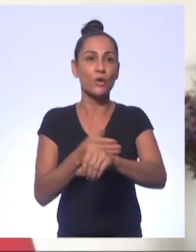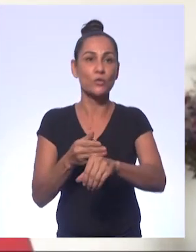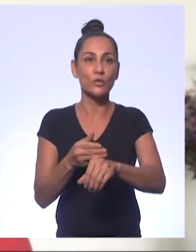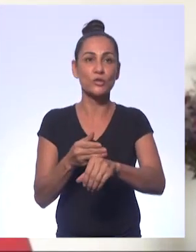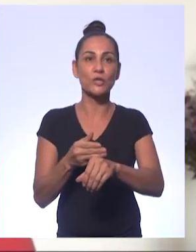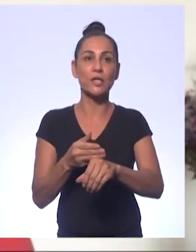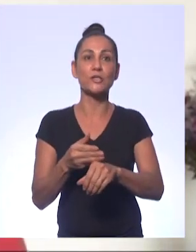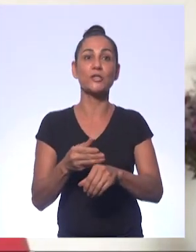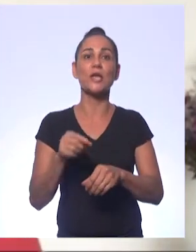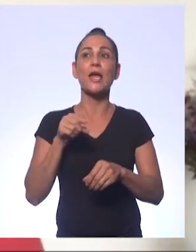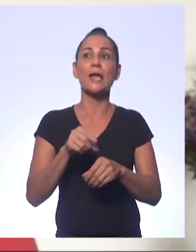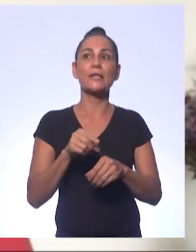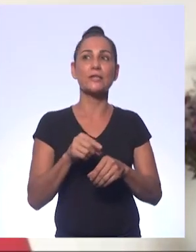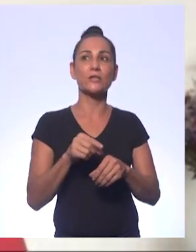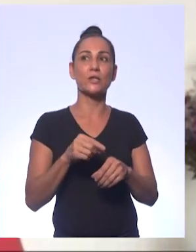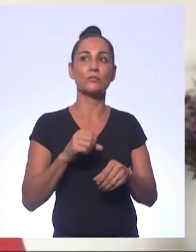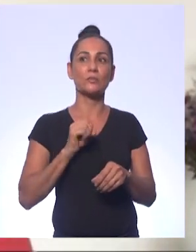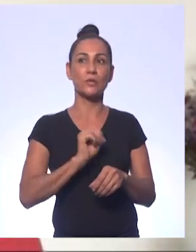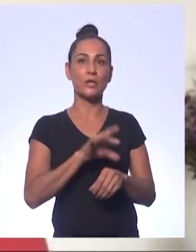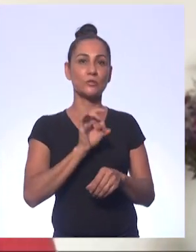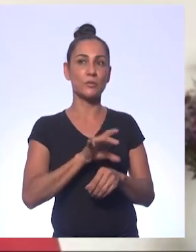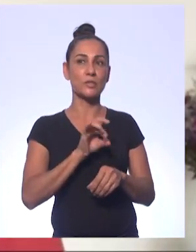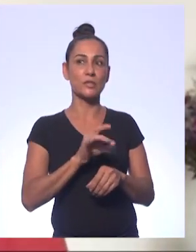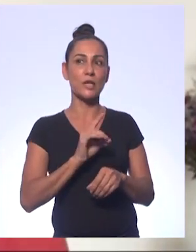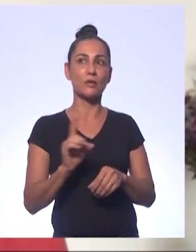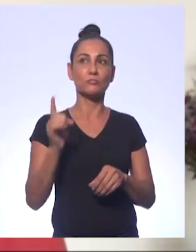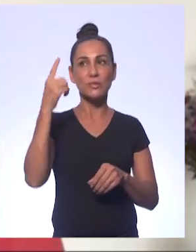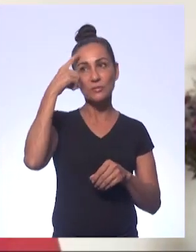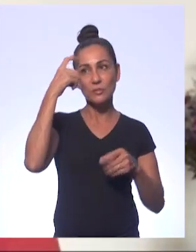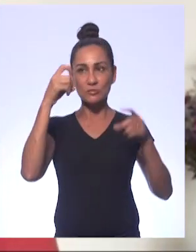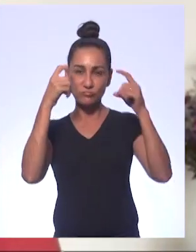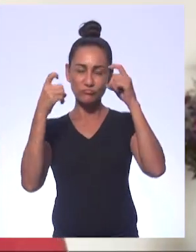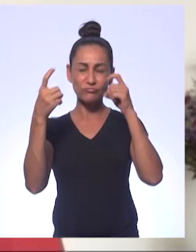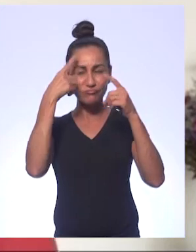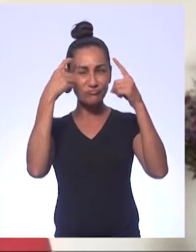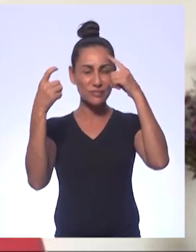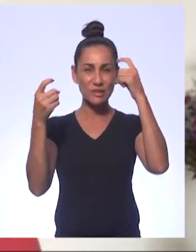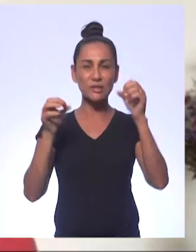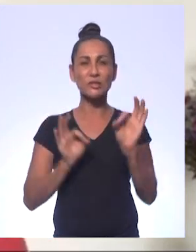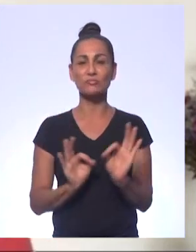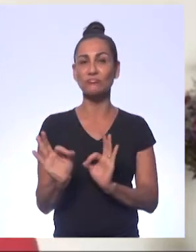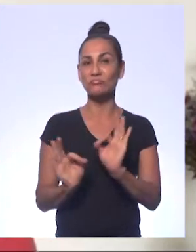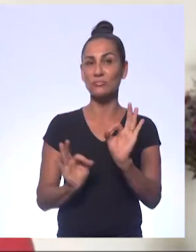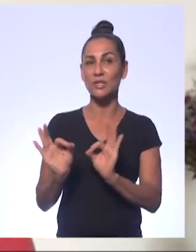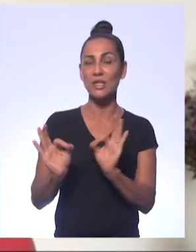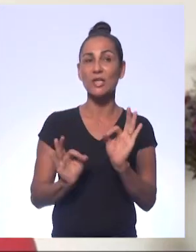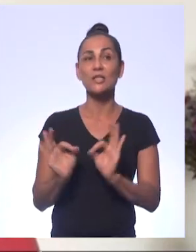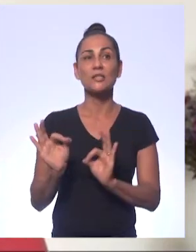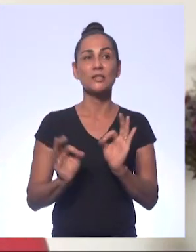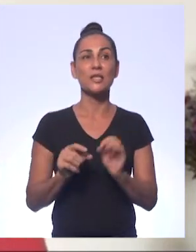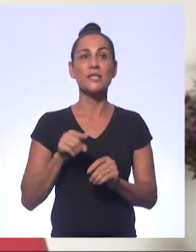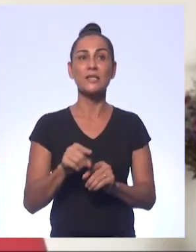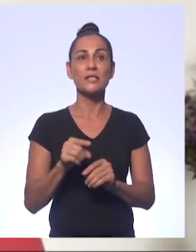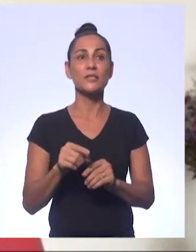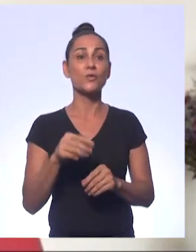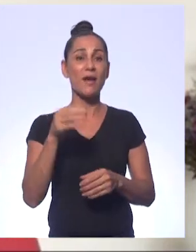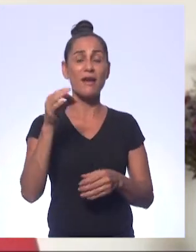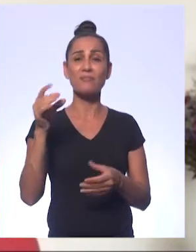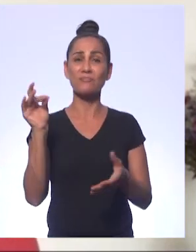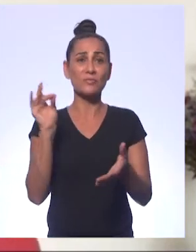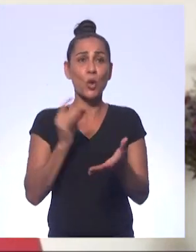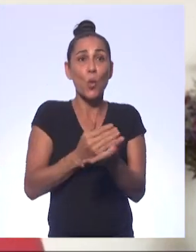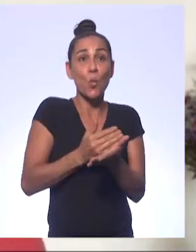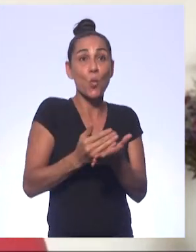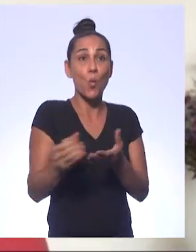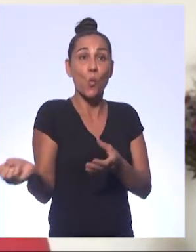rotina intencional, pensada, planejada, e isso é relativamente recente nas